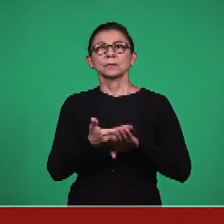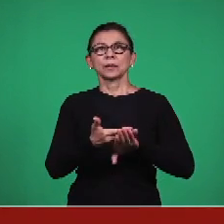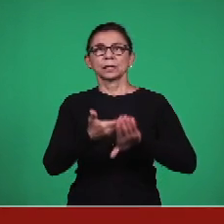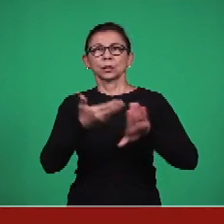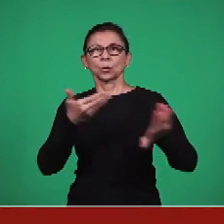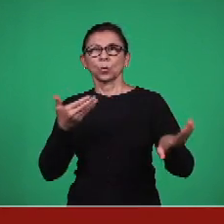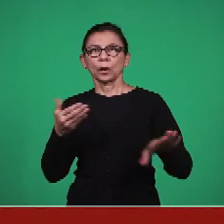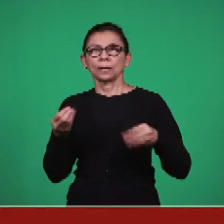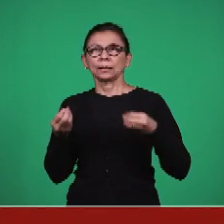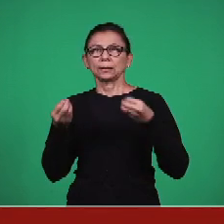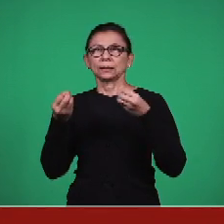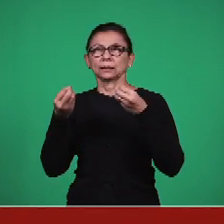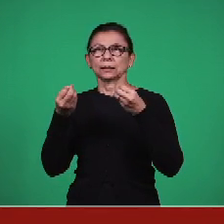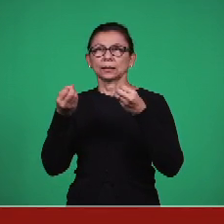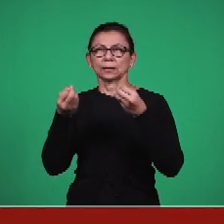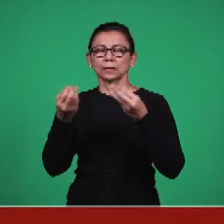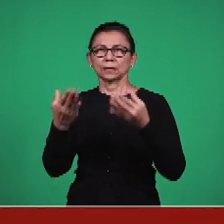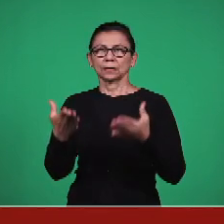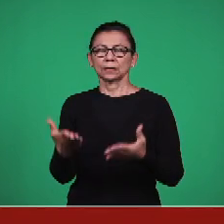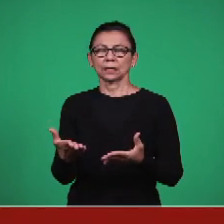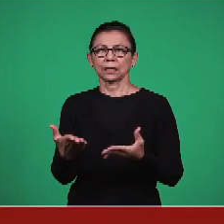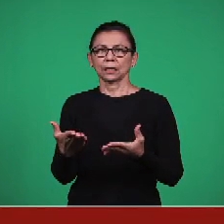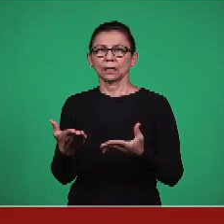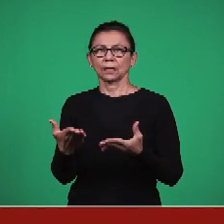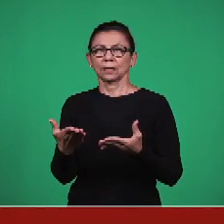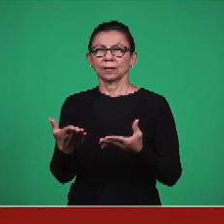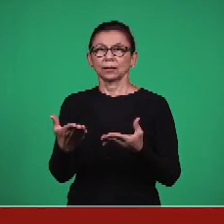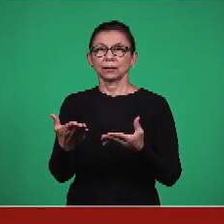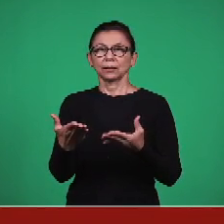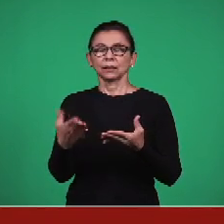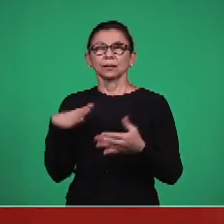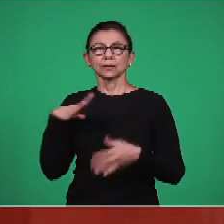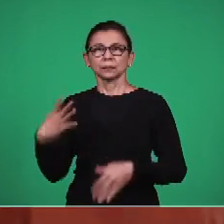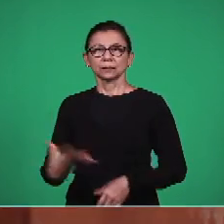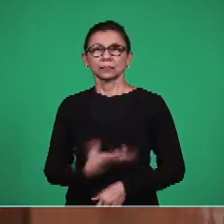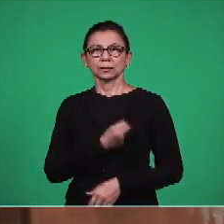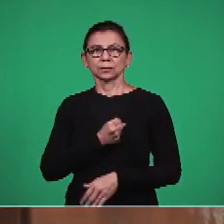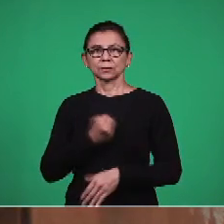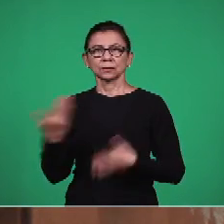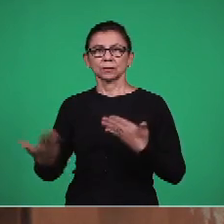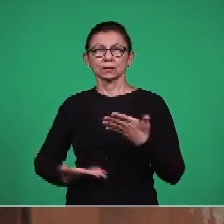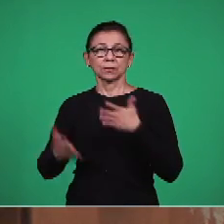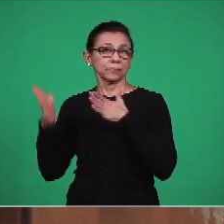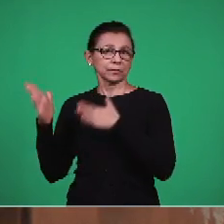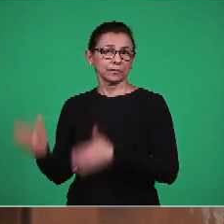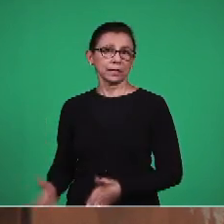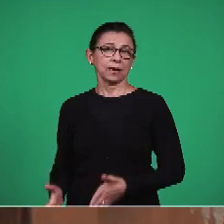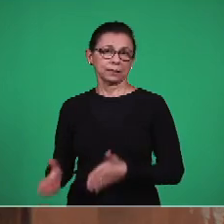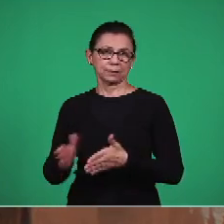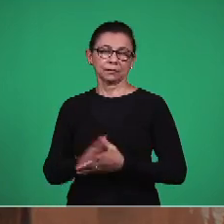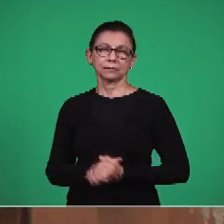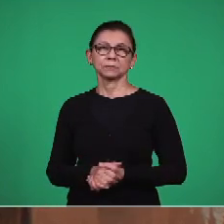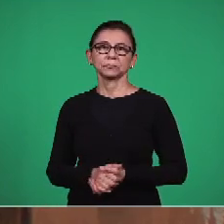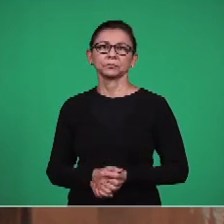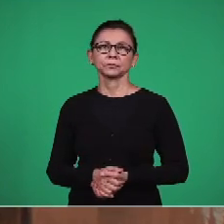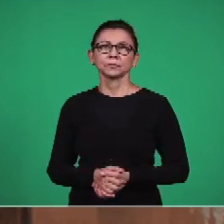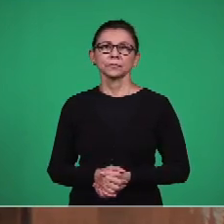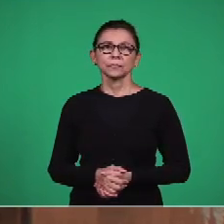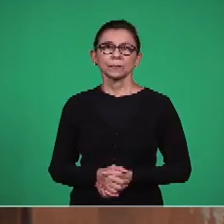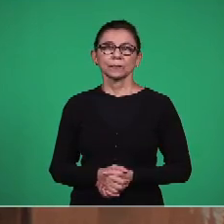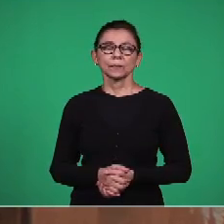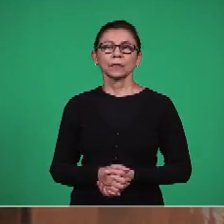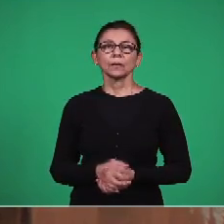Com os infiéis. E era servo. É servo. Mas é infiel, porque não estava